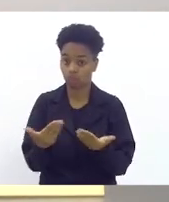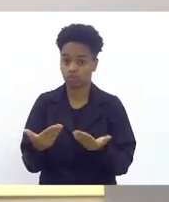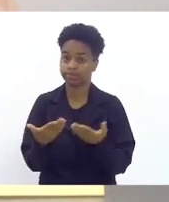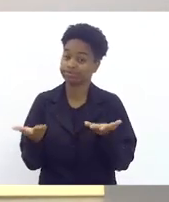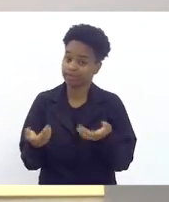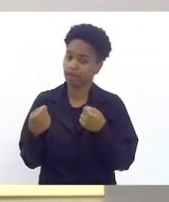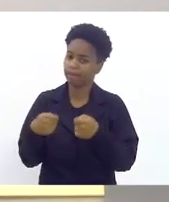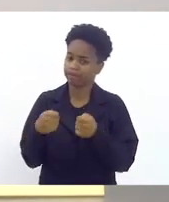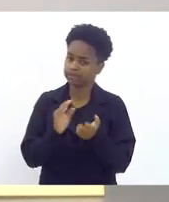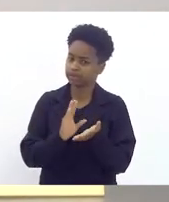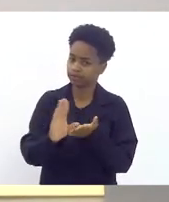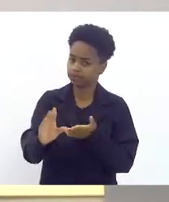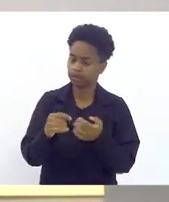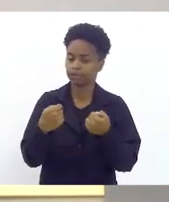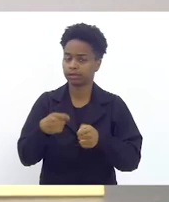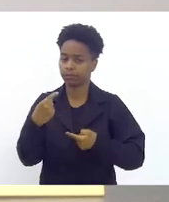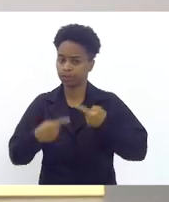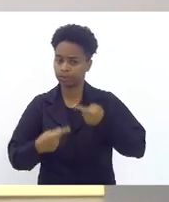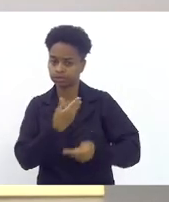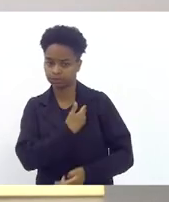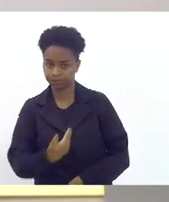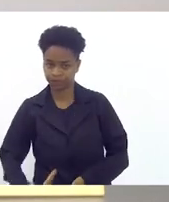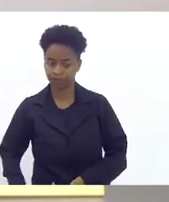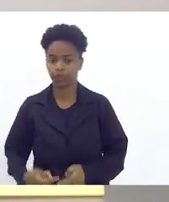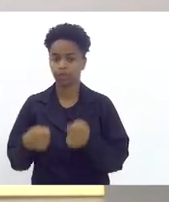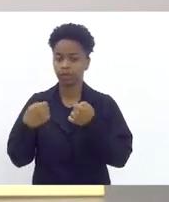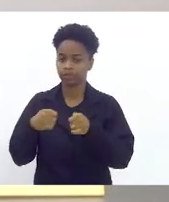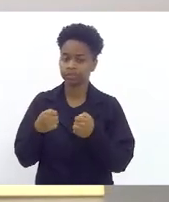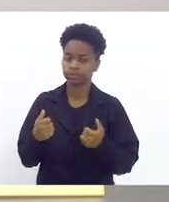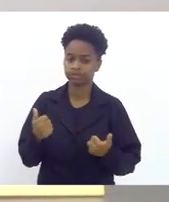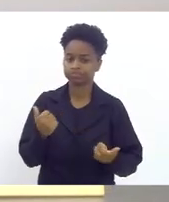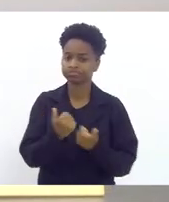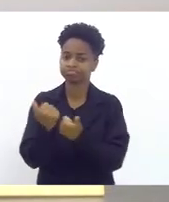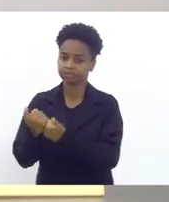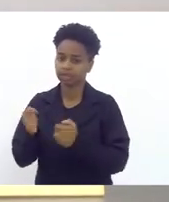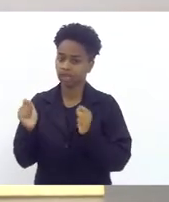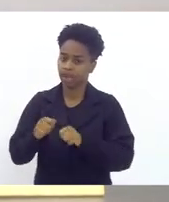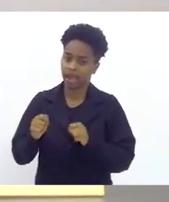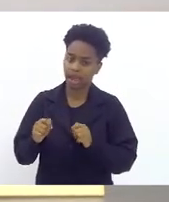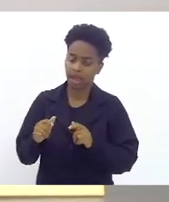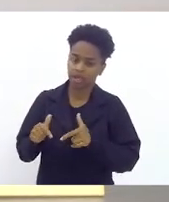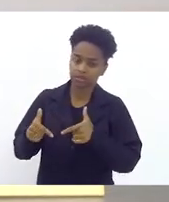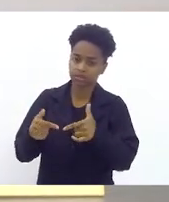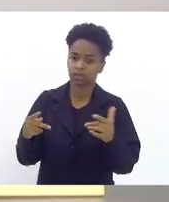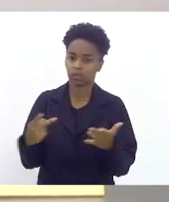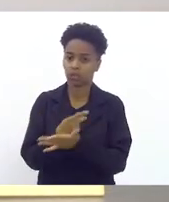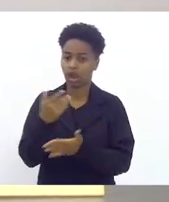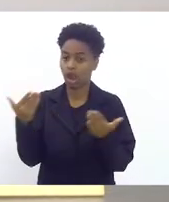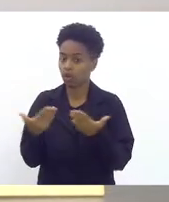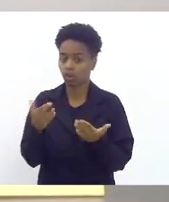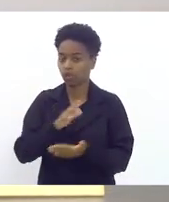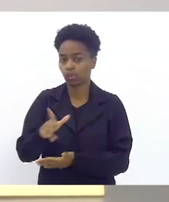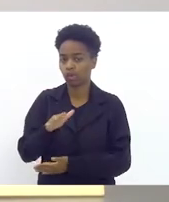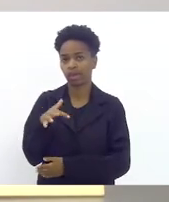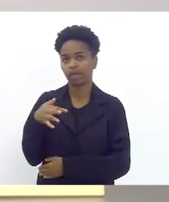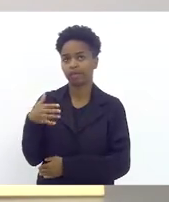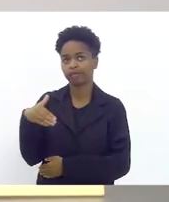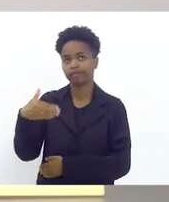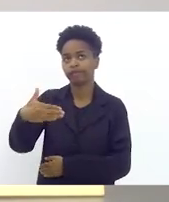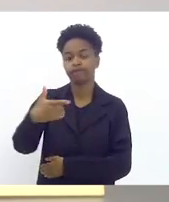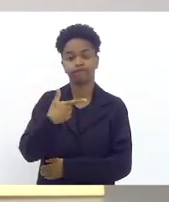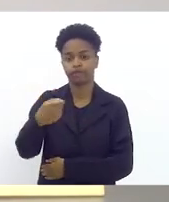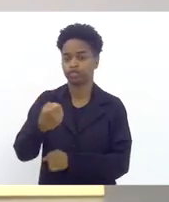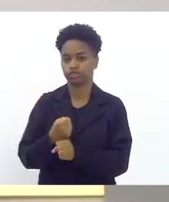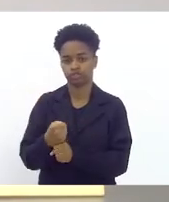agir hoje a gente precisa de investimento política pública e incentivo para que essas ações aconteçam agora e não para daqui a 20 anos